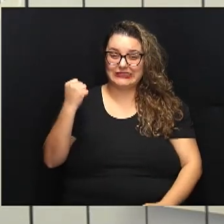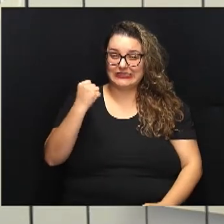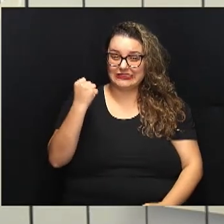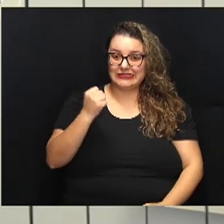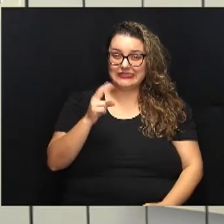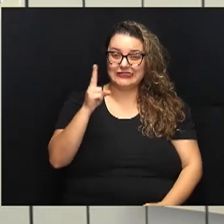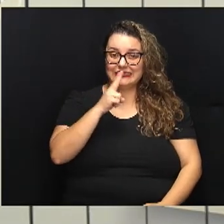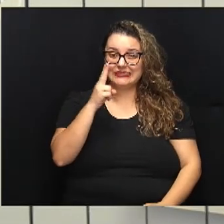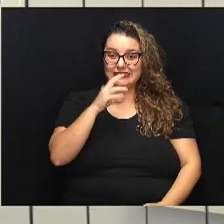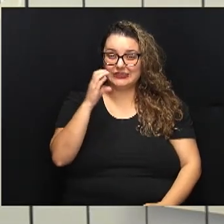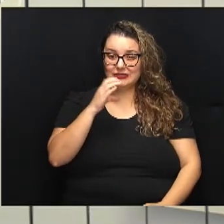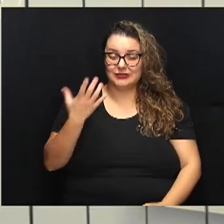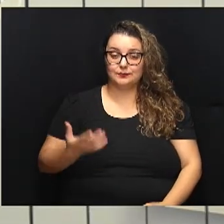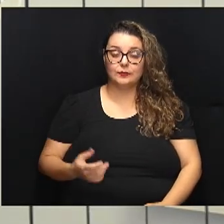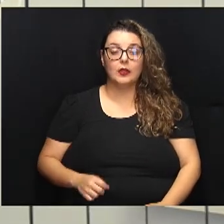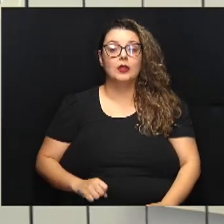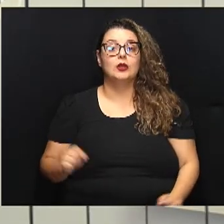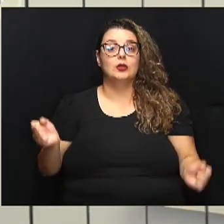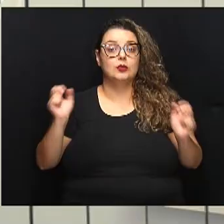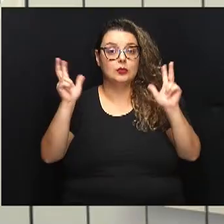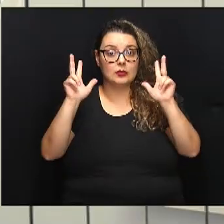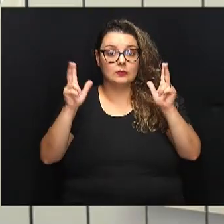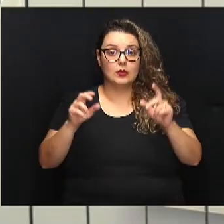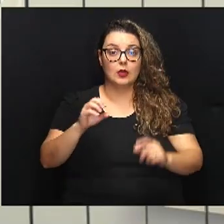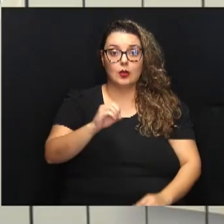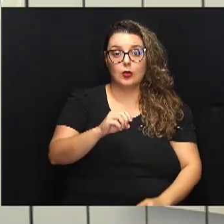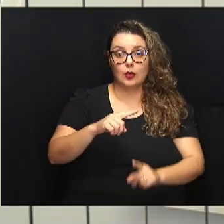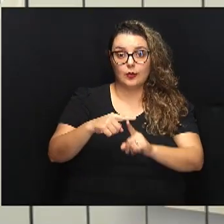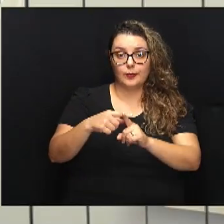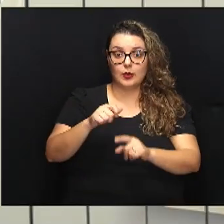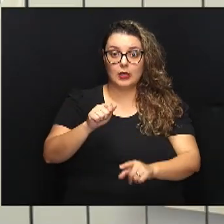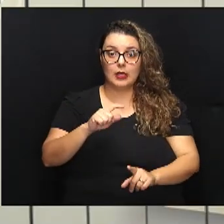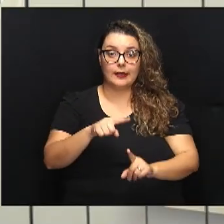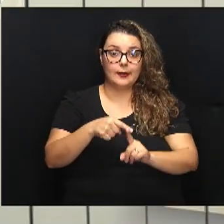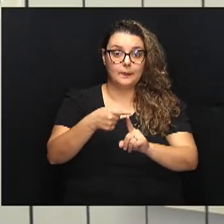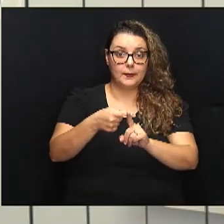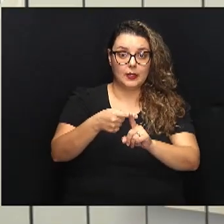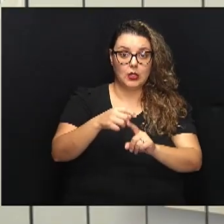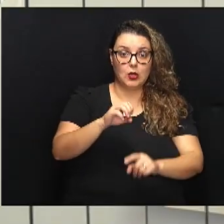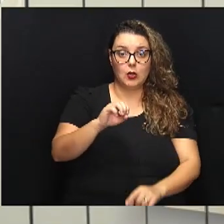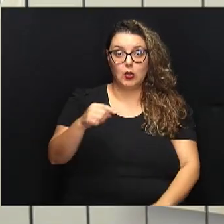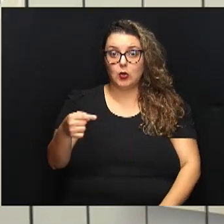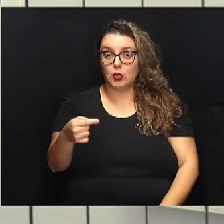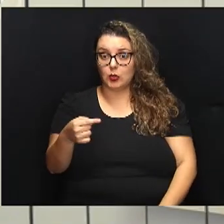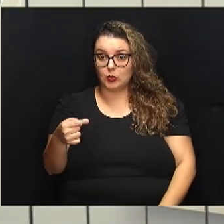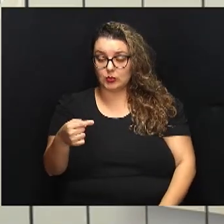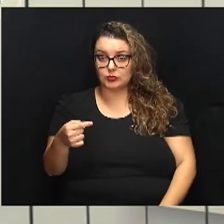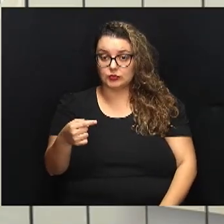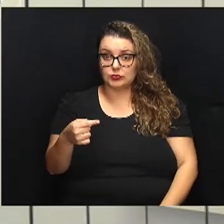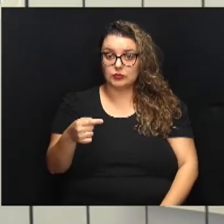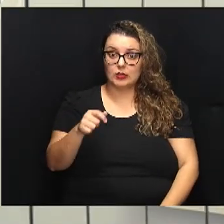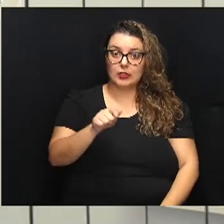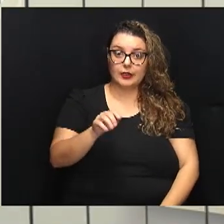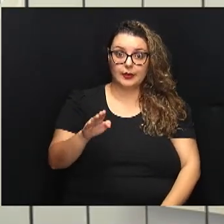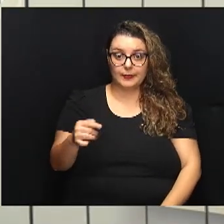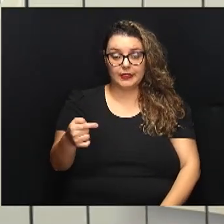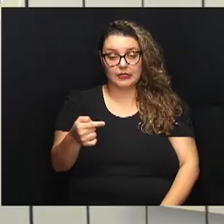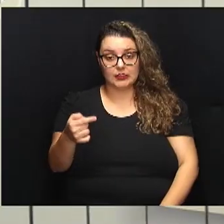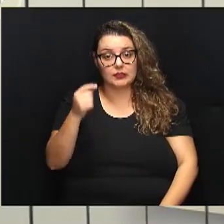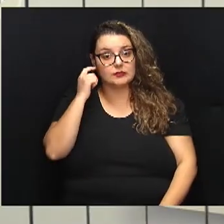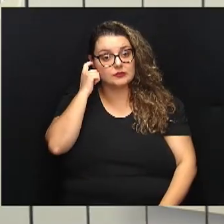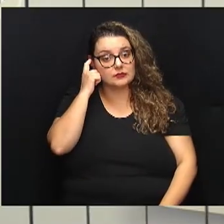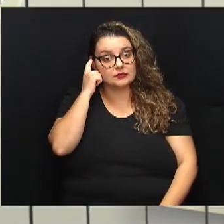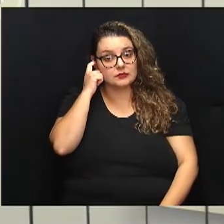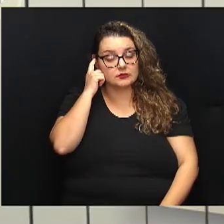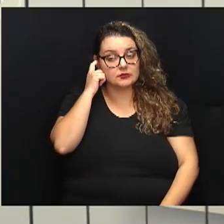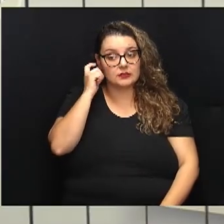alerta estão os tipos O positivo, A positivo, O negativo, AB negativo. E a gente